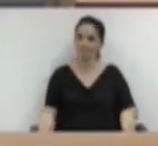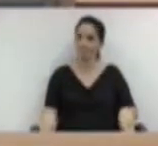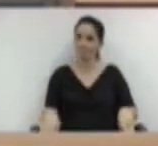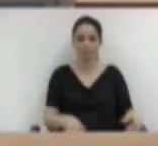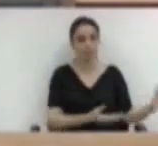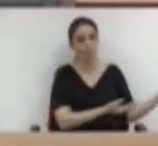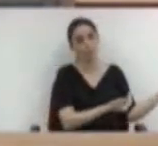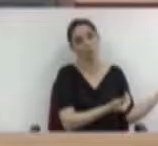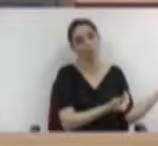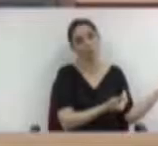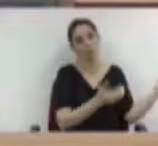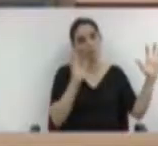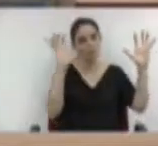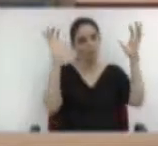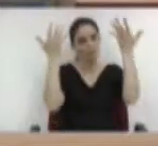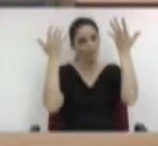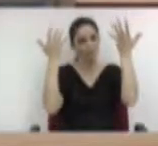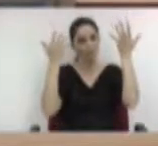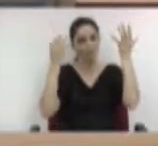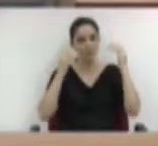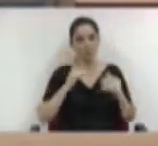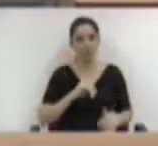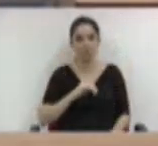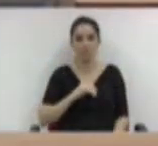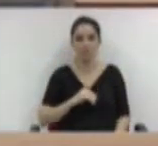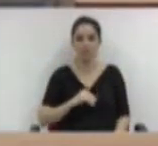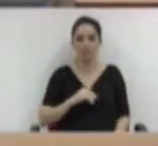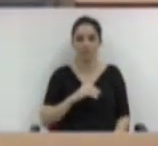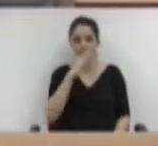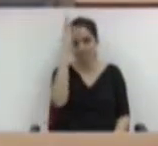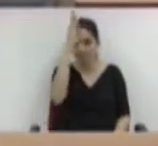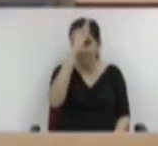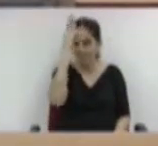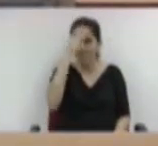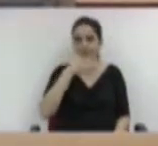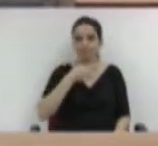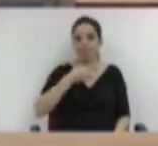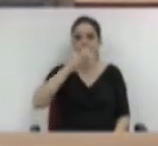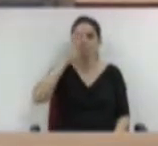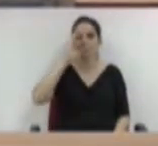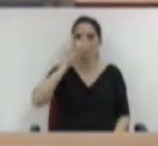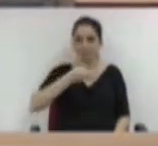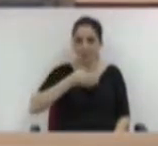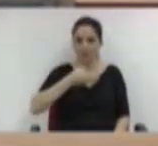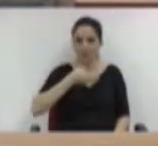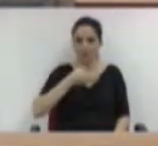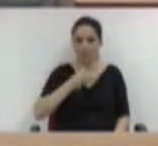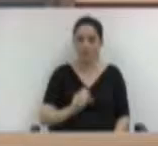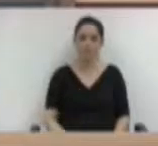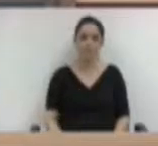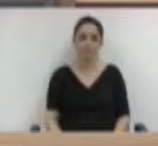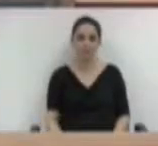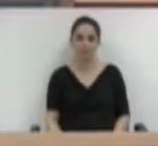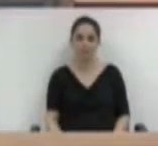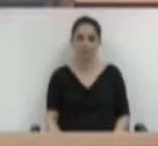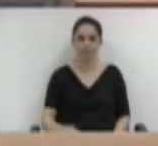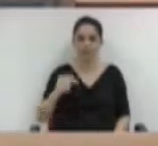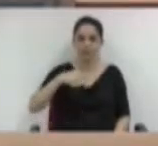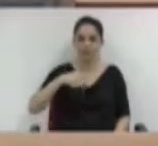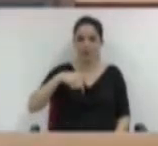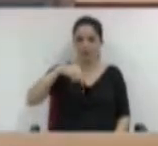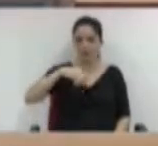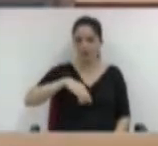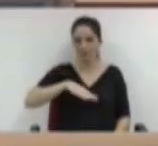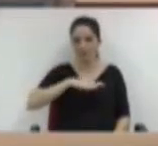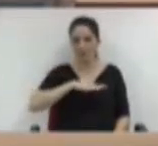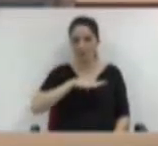em festas com consumo de bebidas alcoólicas, conhecidas como Open Bar, no município de